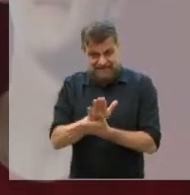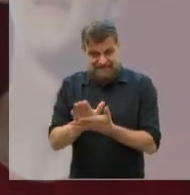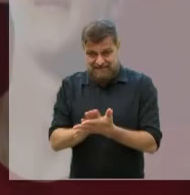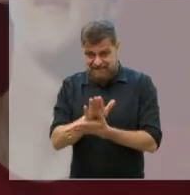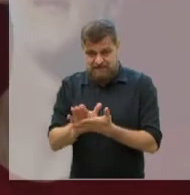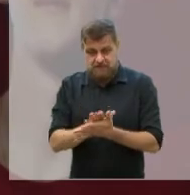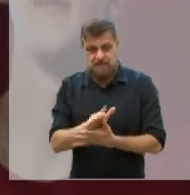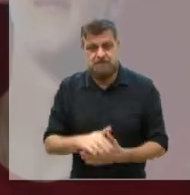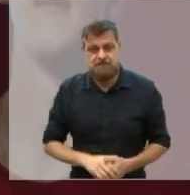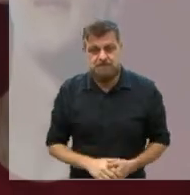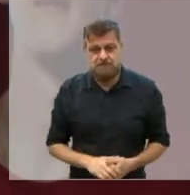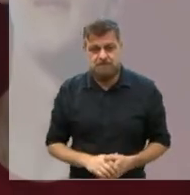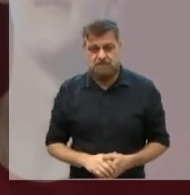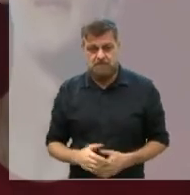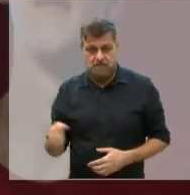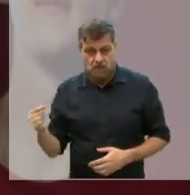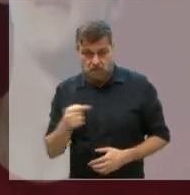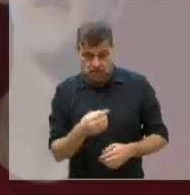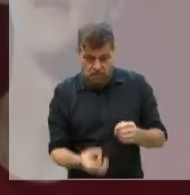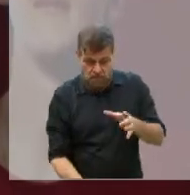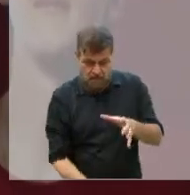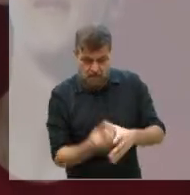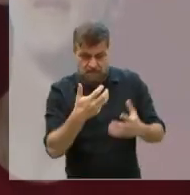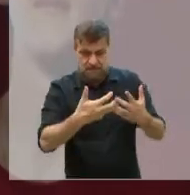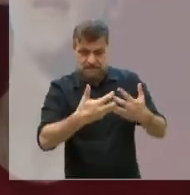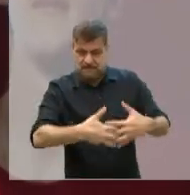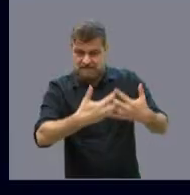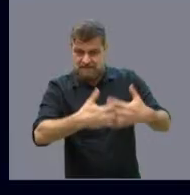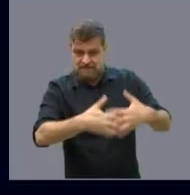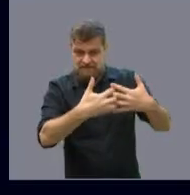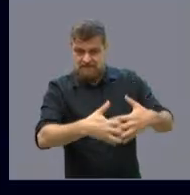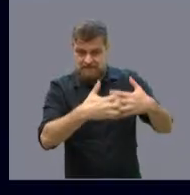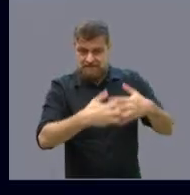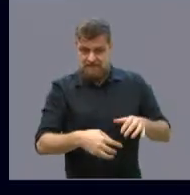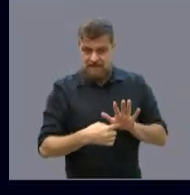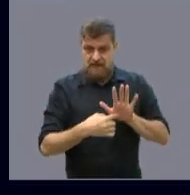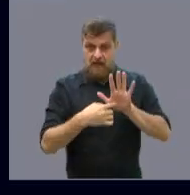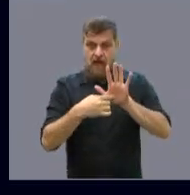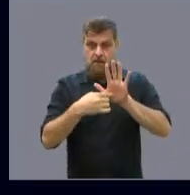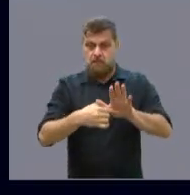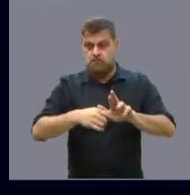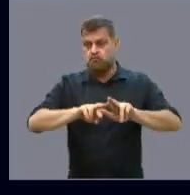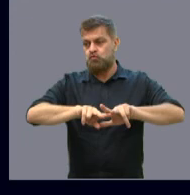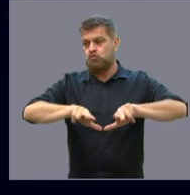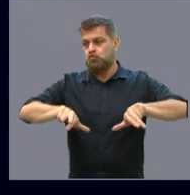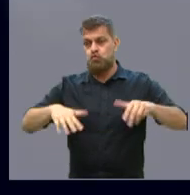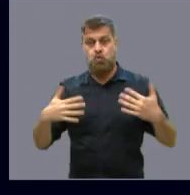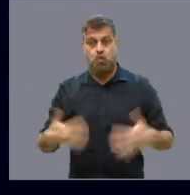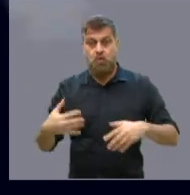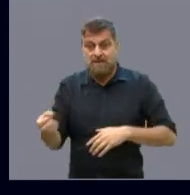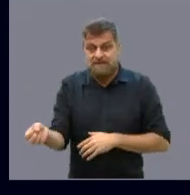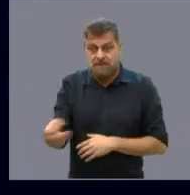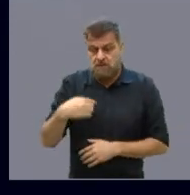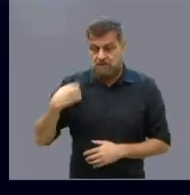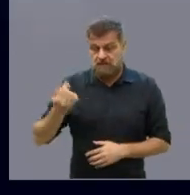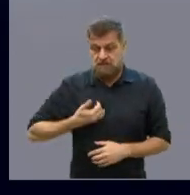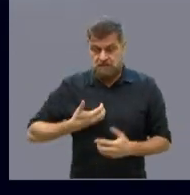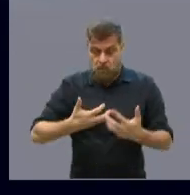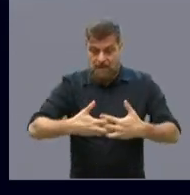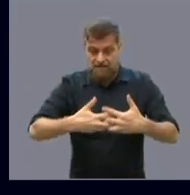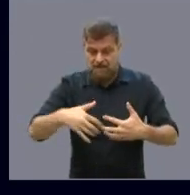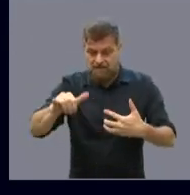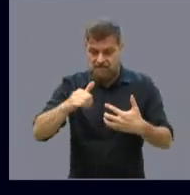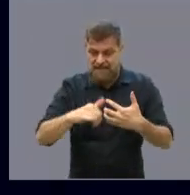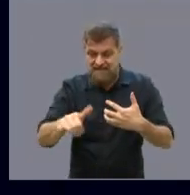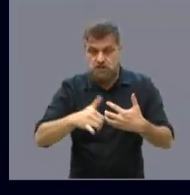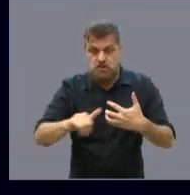interessante para todo mundo. Mas quando ele foi criado, gerou-se um novo leque de opções, né? Conseguir acumular cargas no equipamento